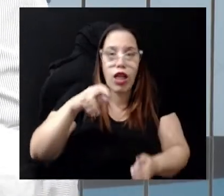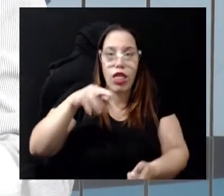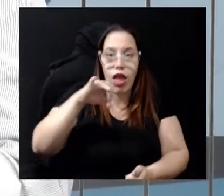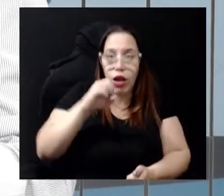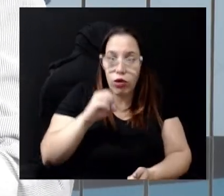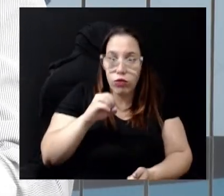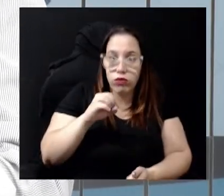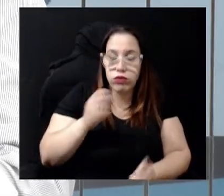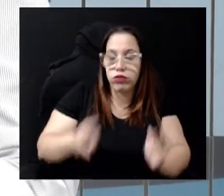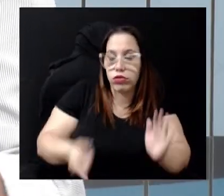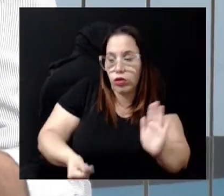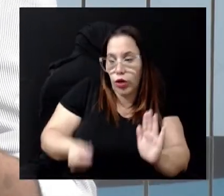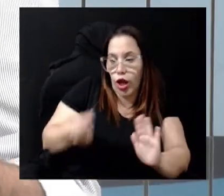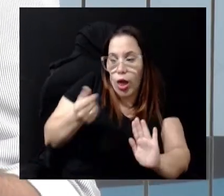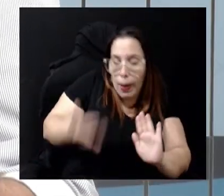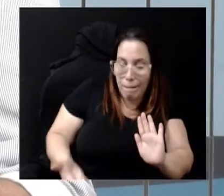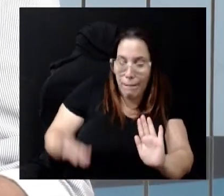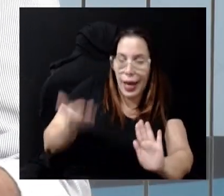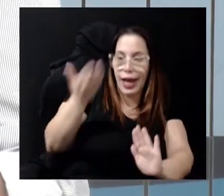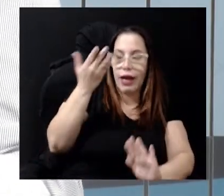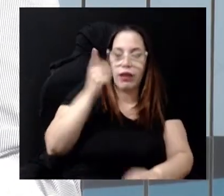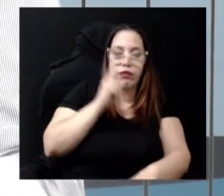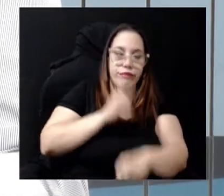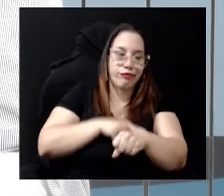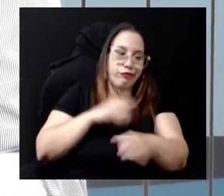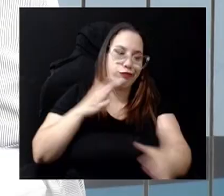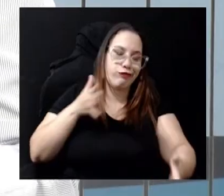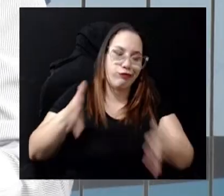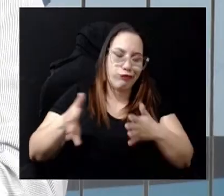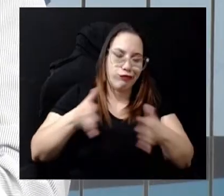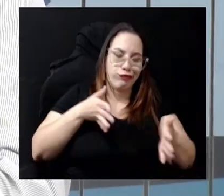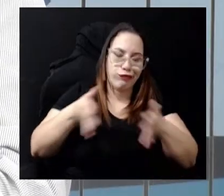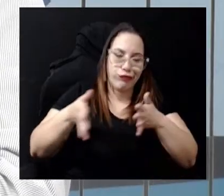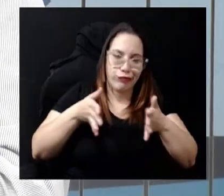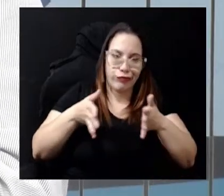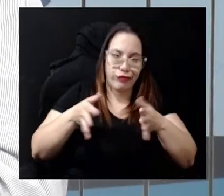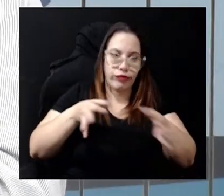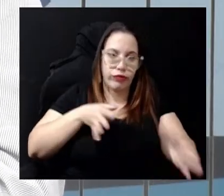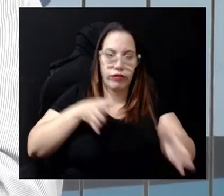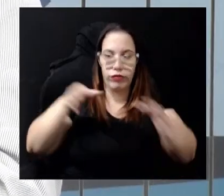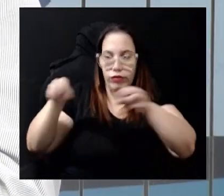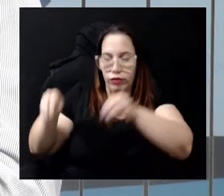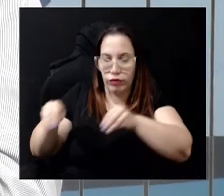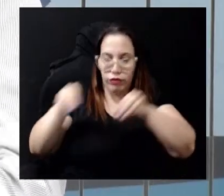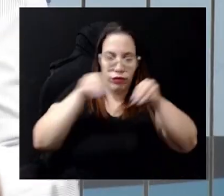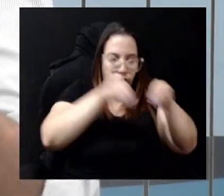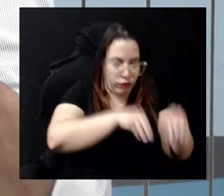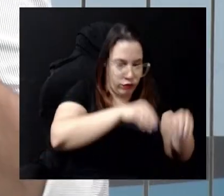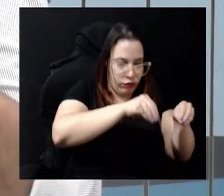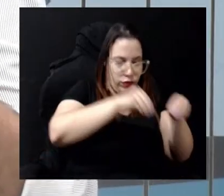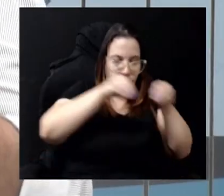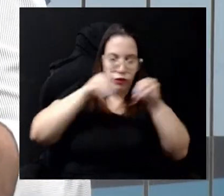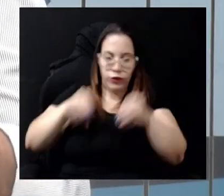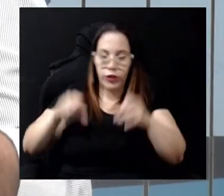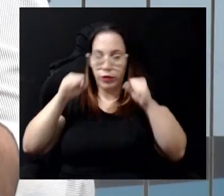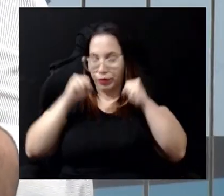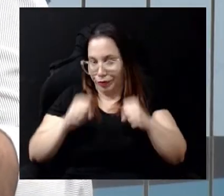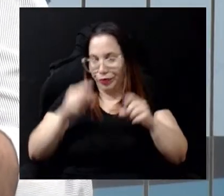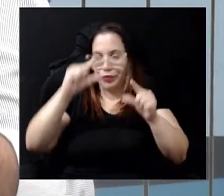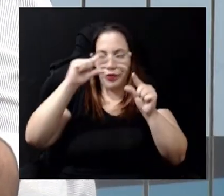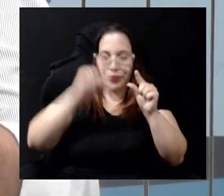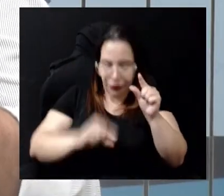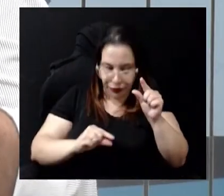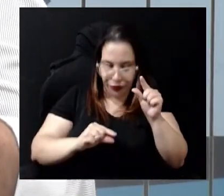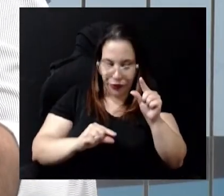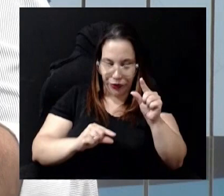Em momentos como esse, que nós estamos trabalhando de transição e que a gente pode fazer uma redução de consumo, sobretudo no momento